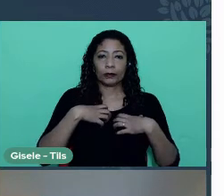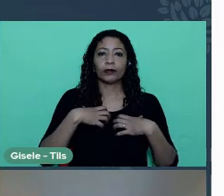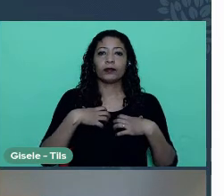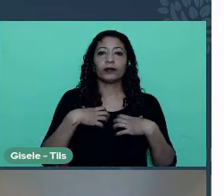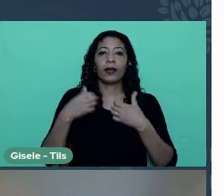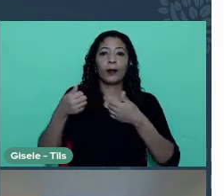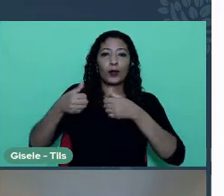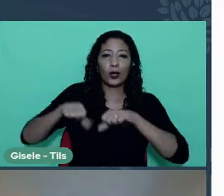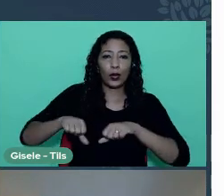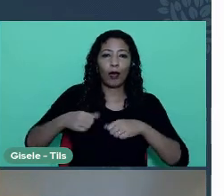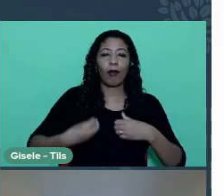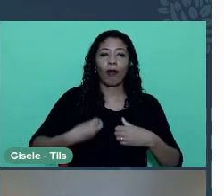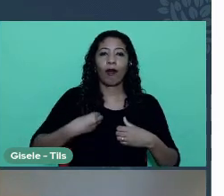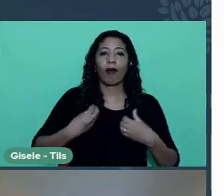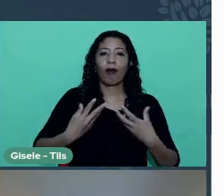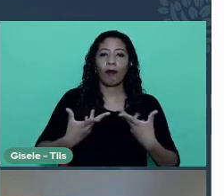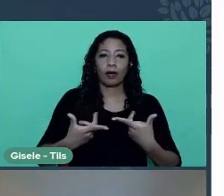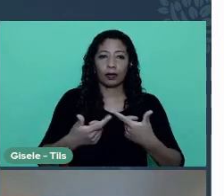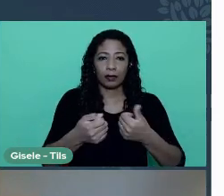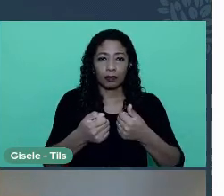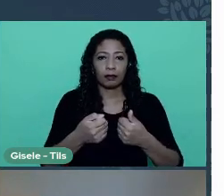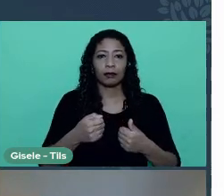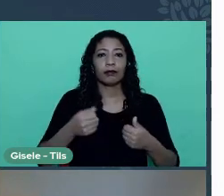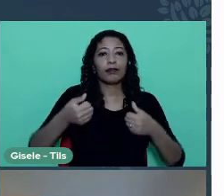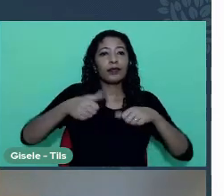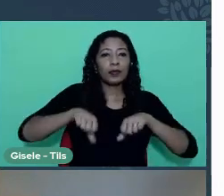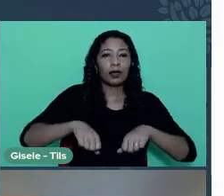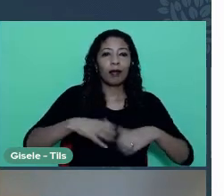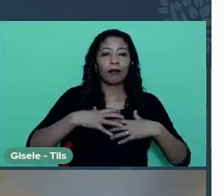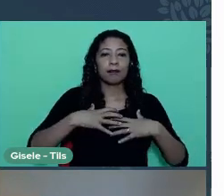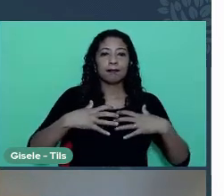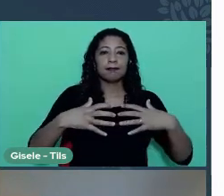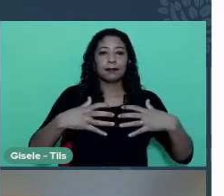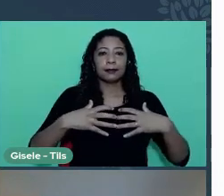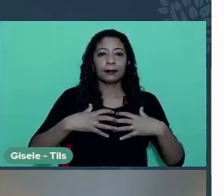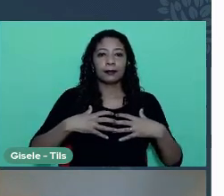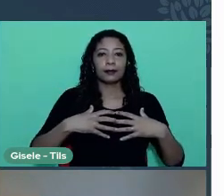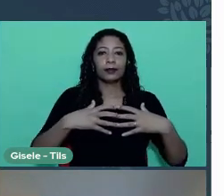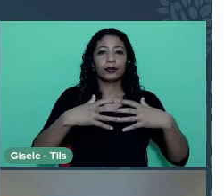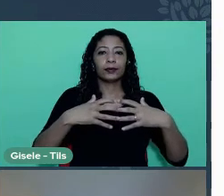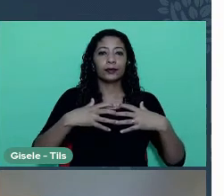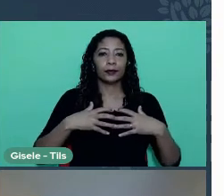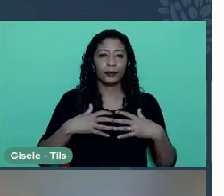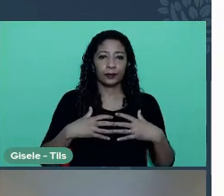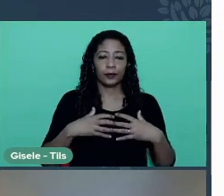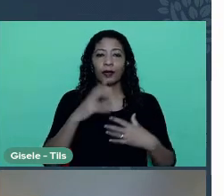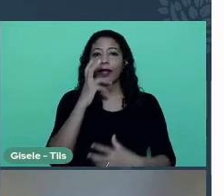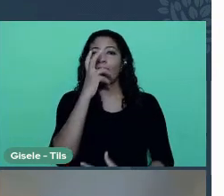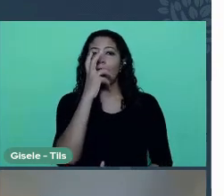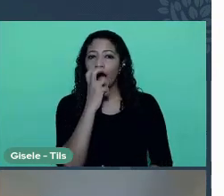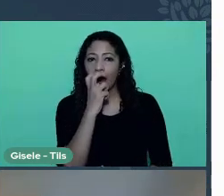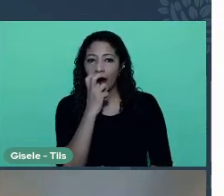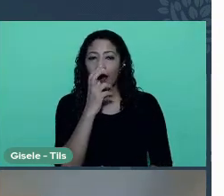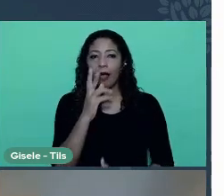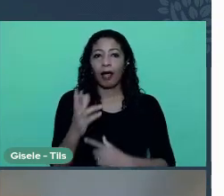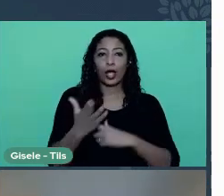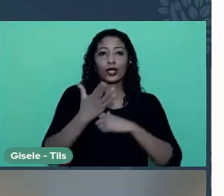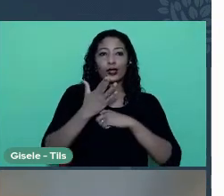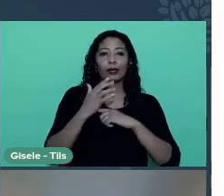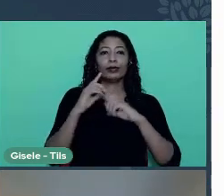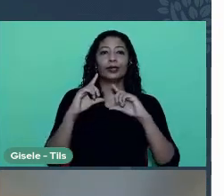pior qualidade de vida, uma pior função pulmonar, menos resposta aos corticoides e mais sintomas de